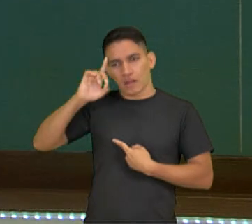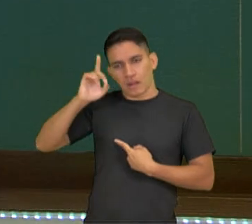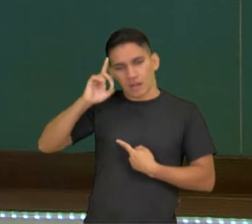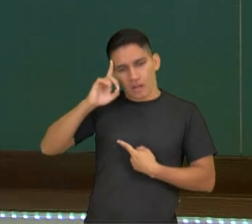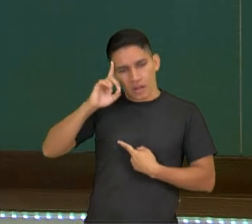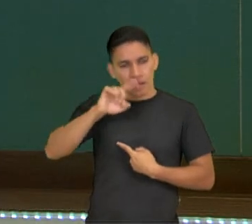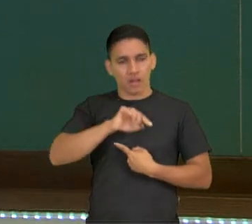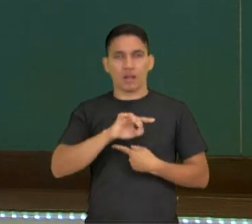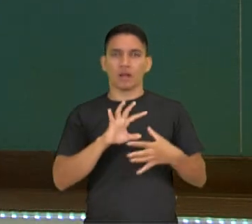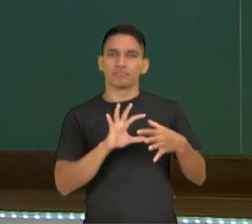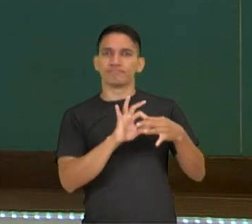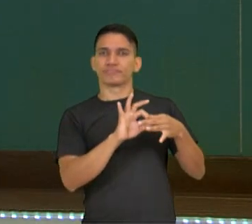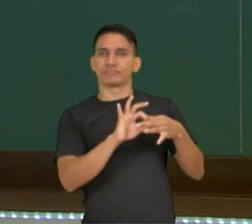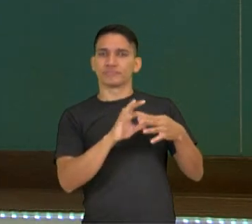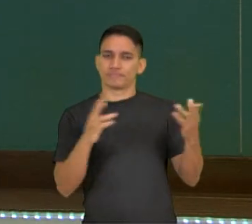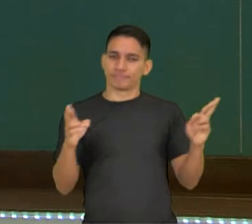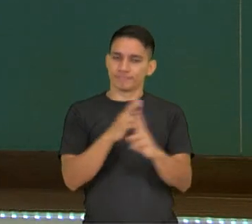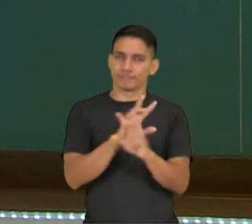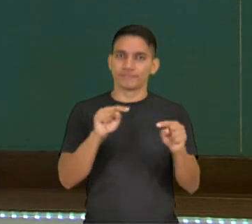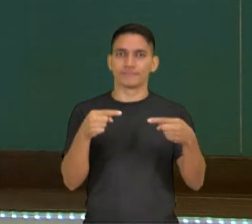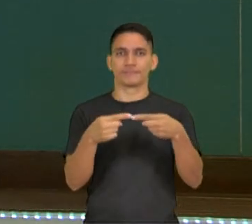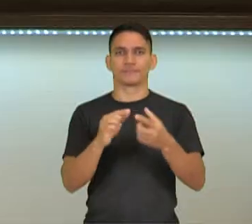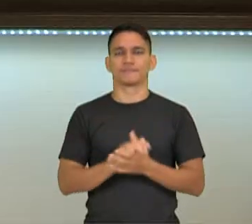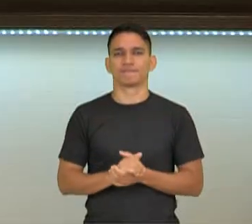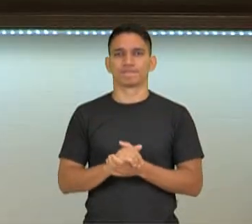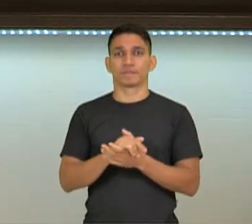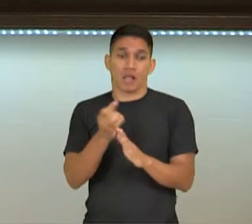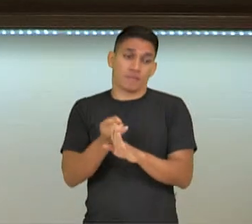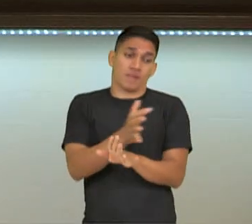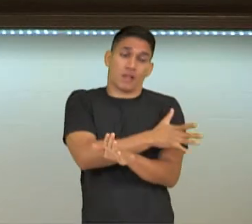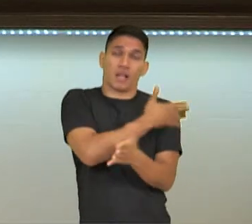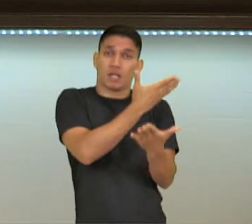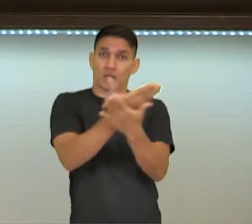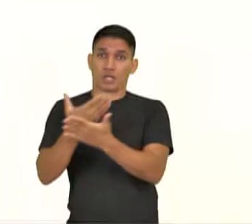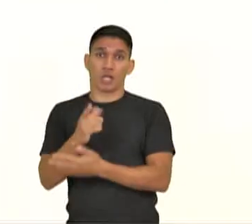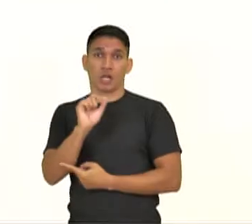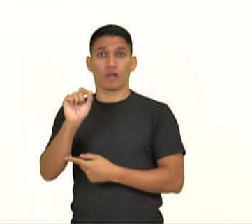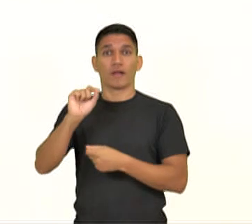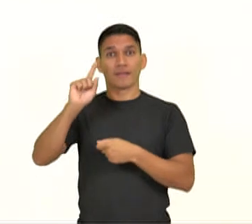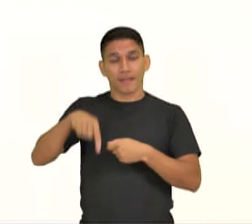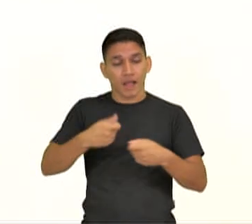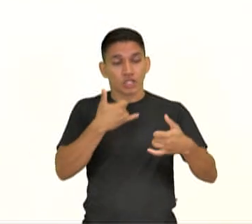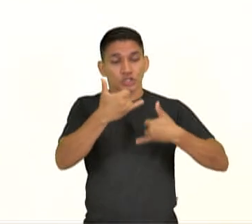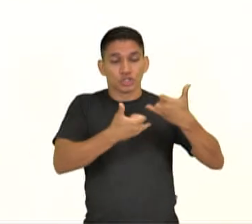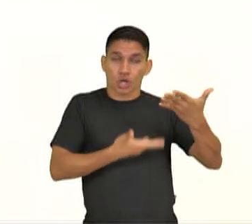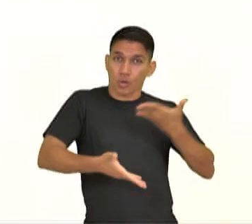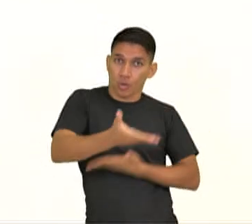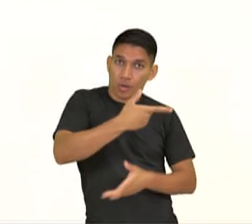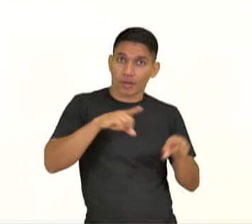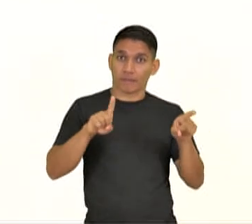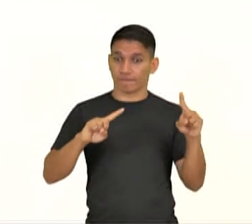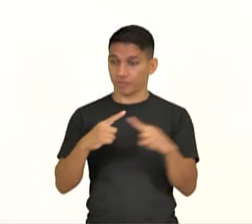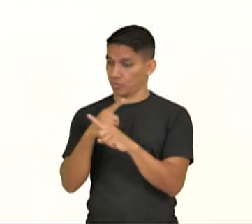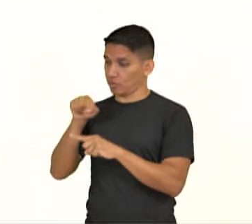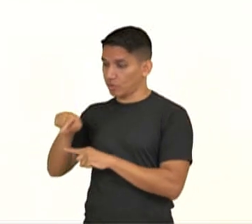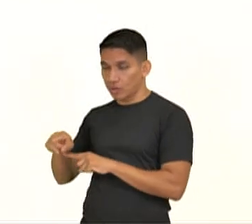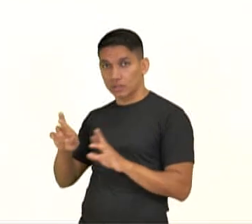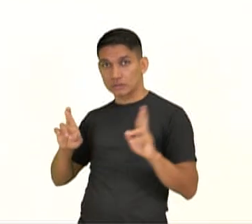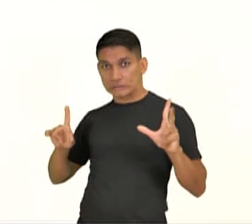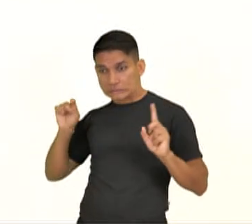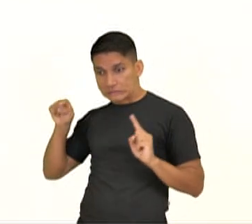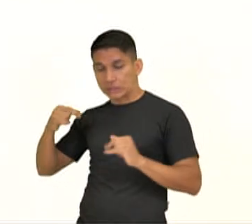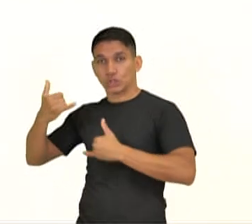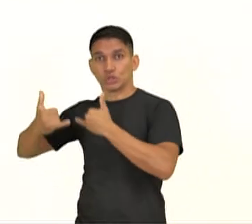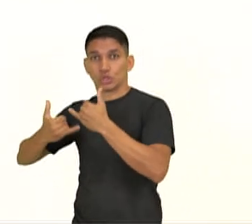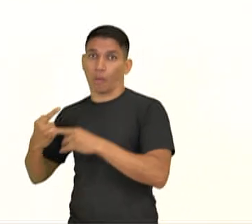a vida. E retomando o que a gente viu hoje, a gente viu sobre os jogos cooperativos versus os jogos competitivos,